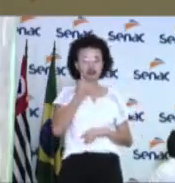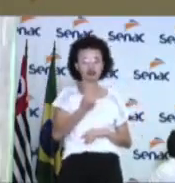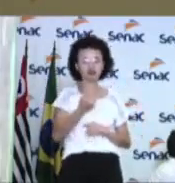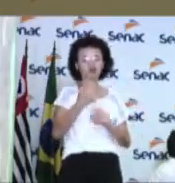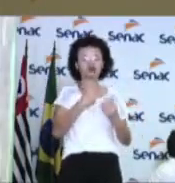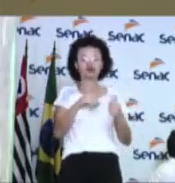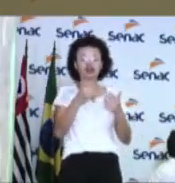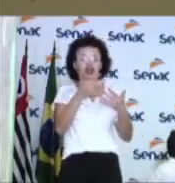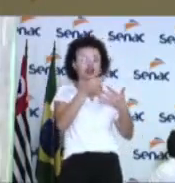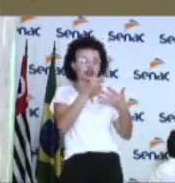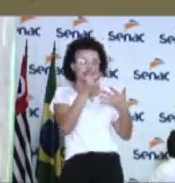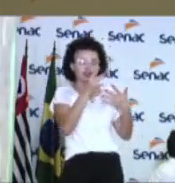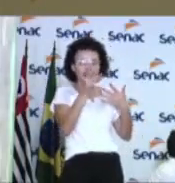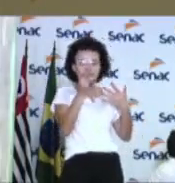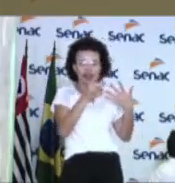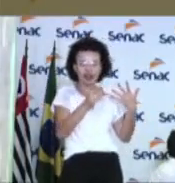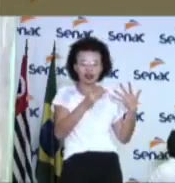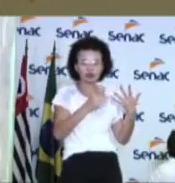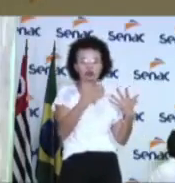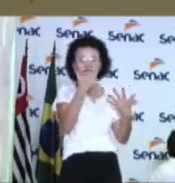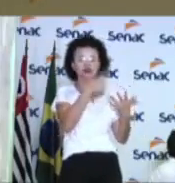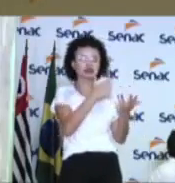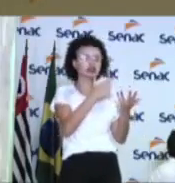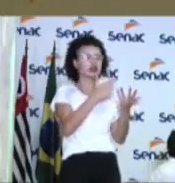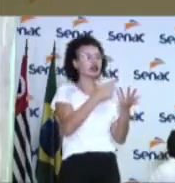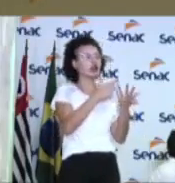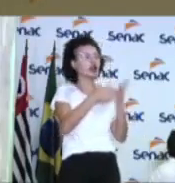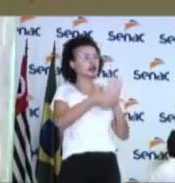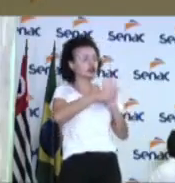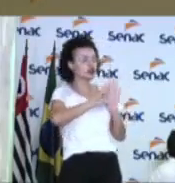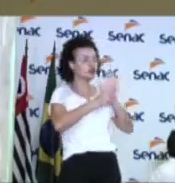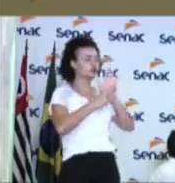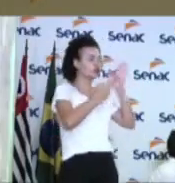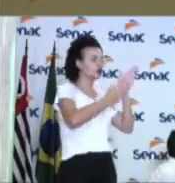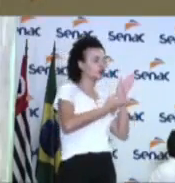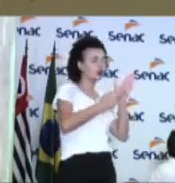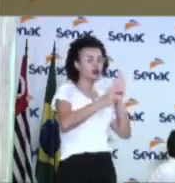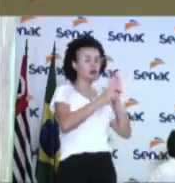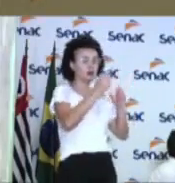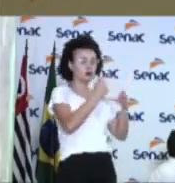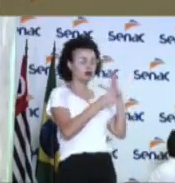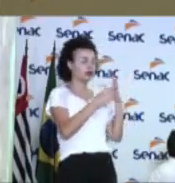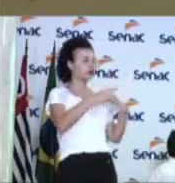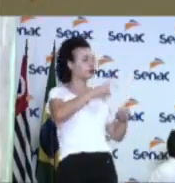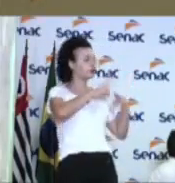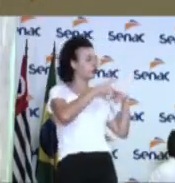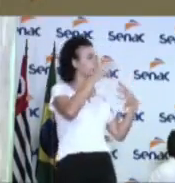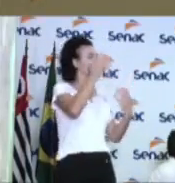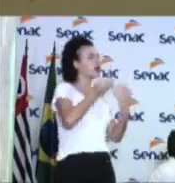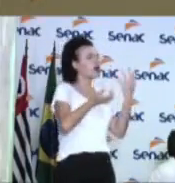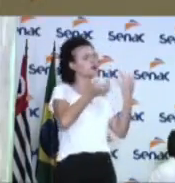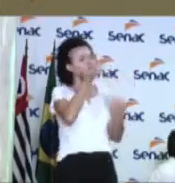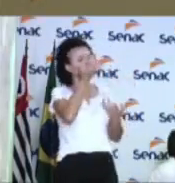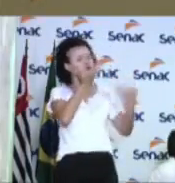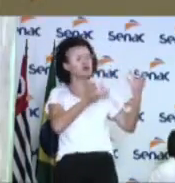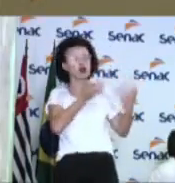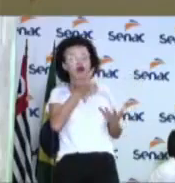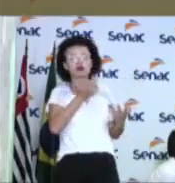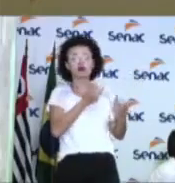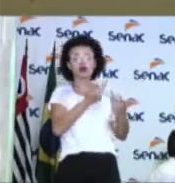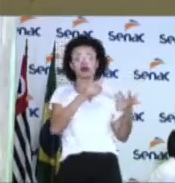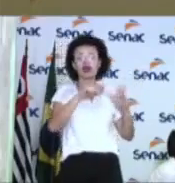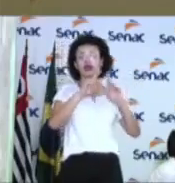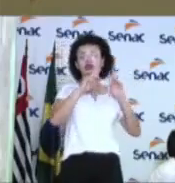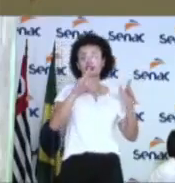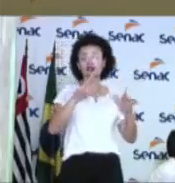cuidados, tem uma grande conversa, eu acho, quando você está apresentando, para todo mundo estar bem ciente de que é uma coisa diferente. E